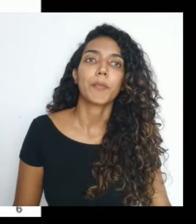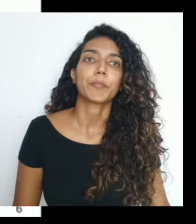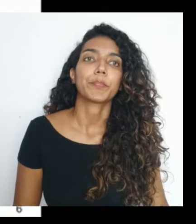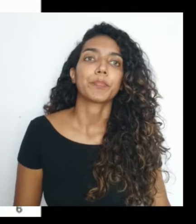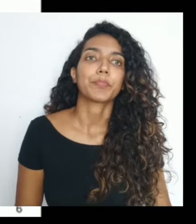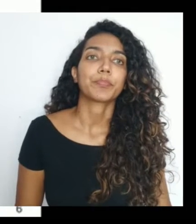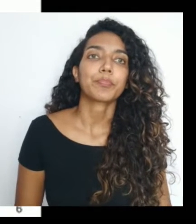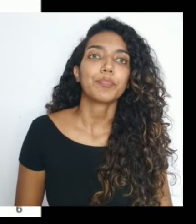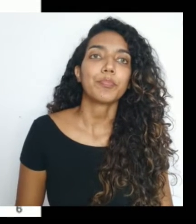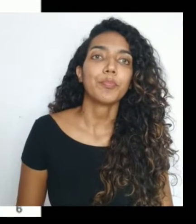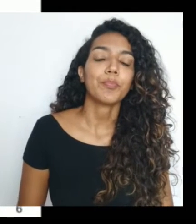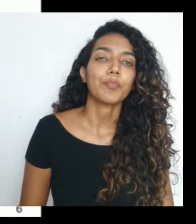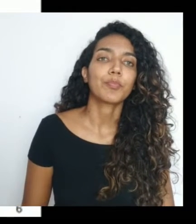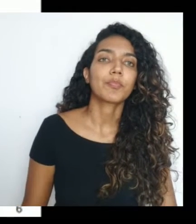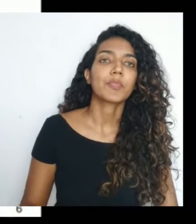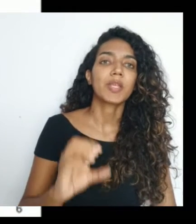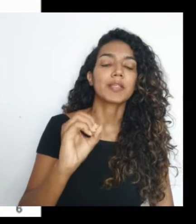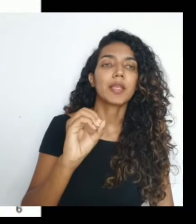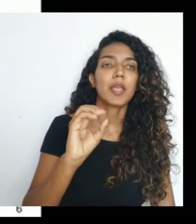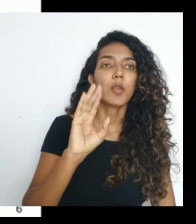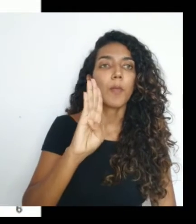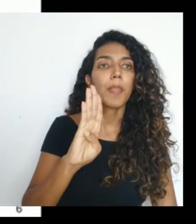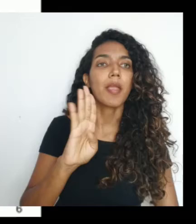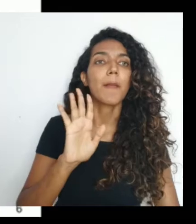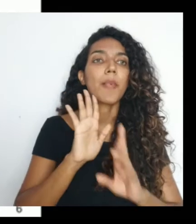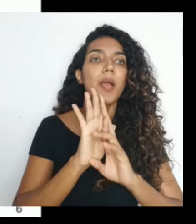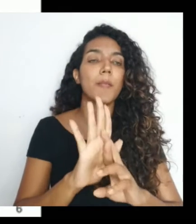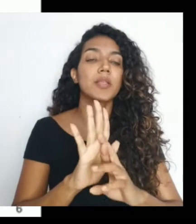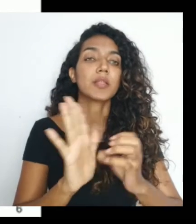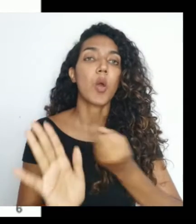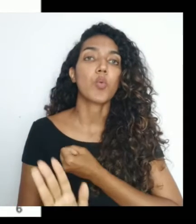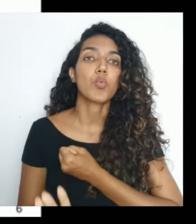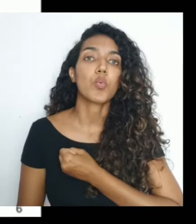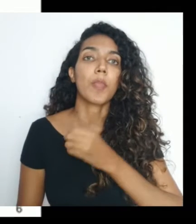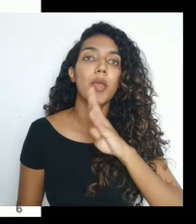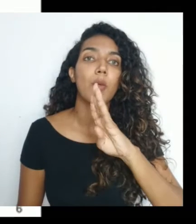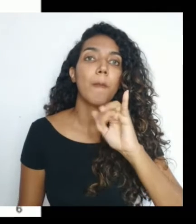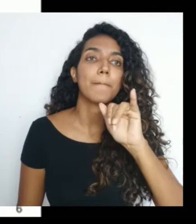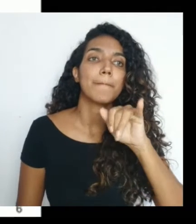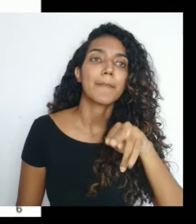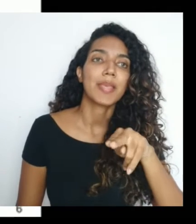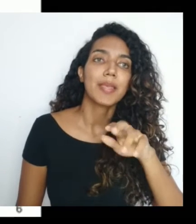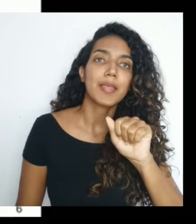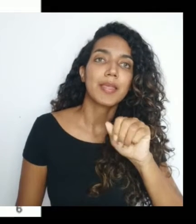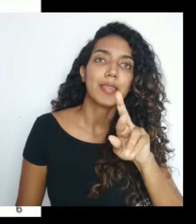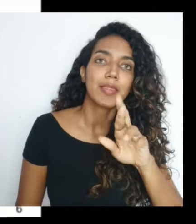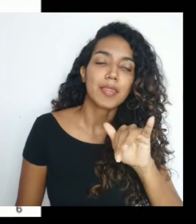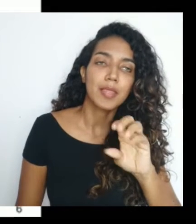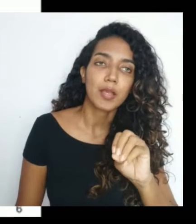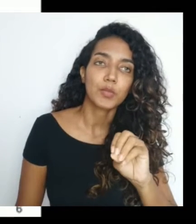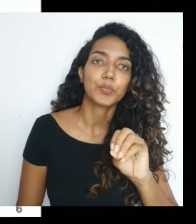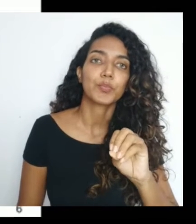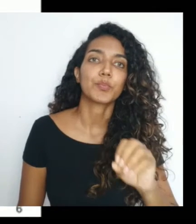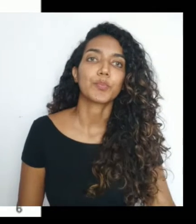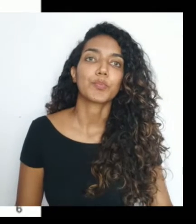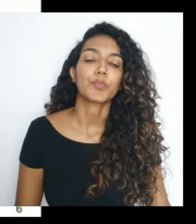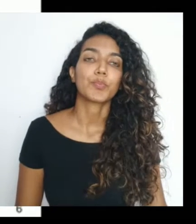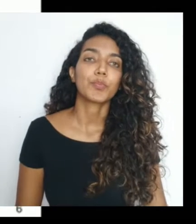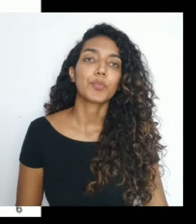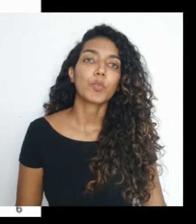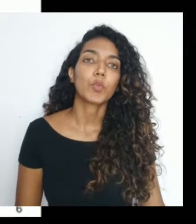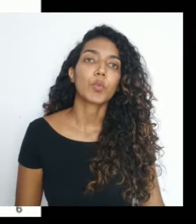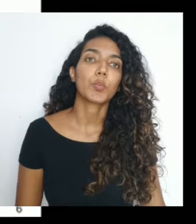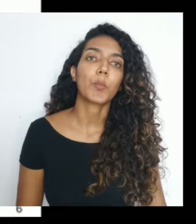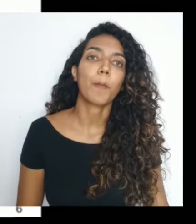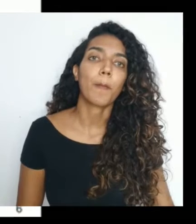representar o número usando notação binária. O número 0b pode ser representado também com underscore,